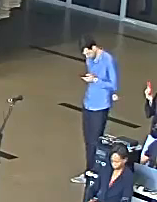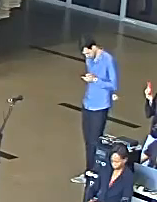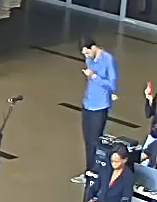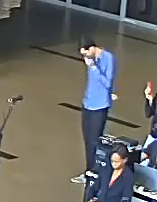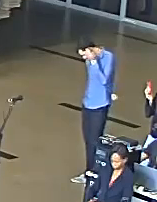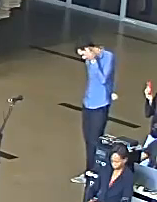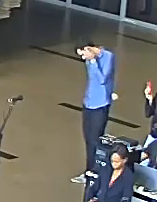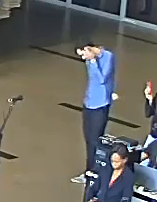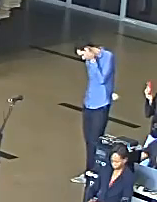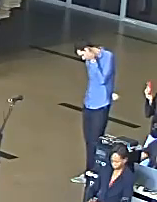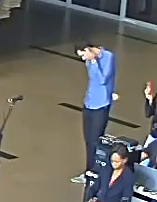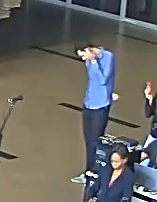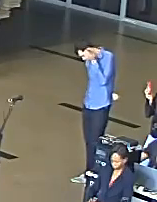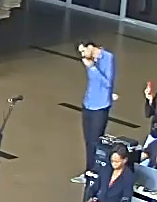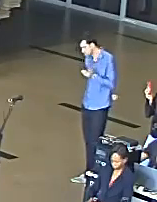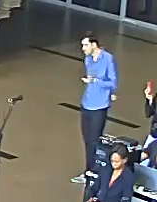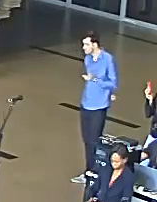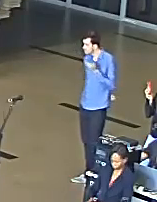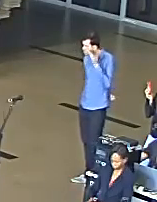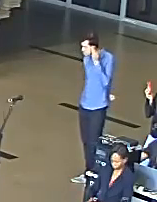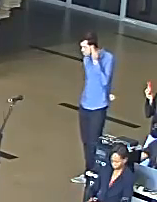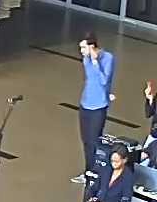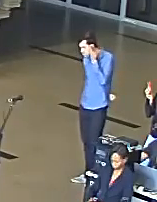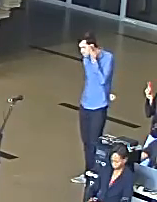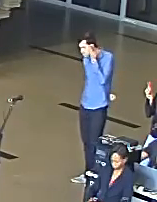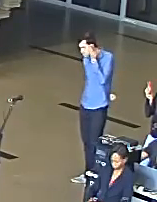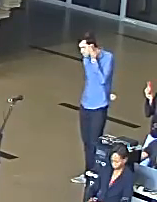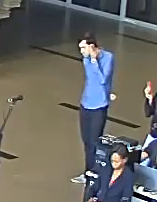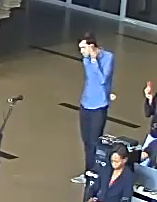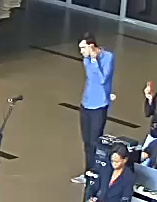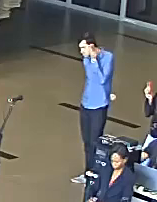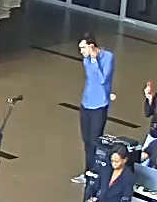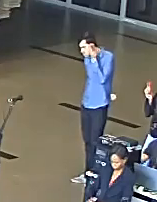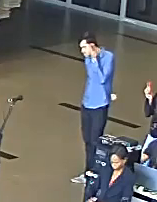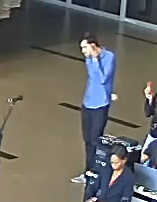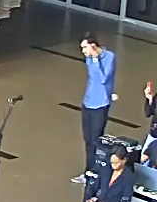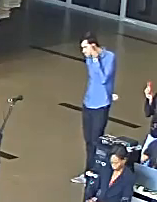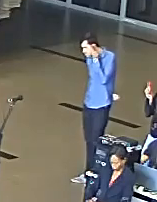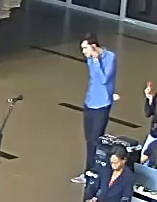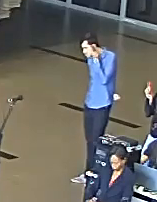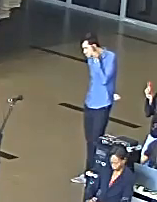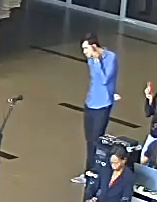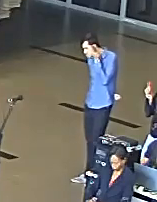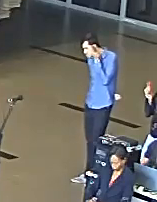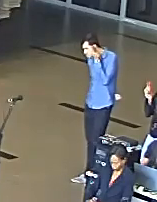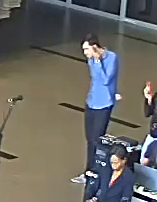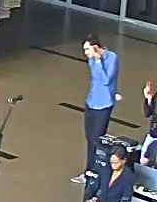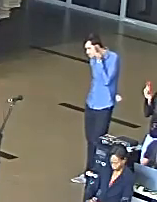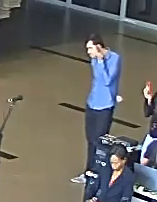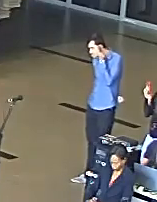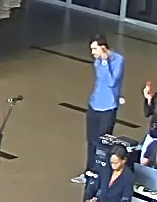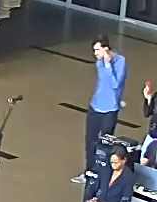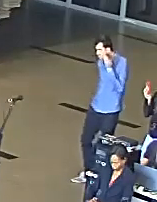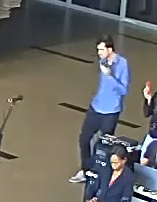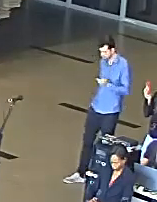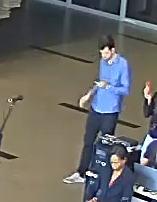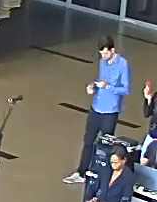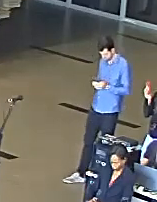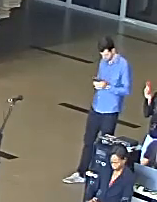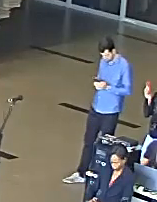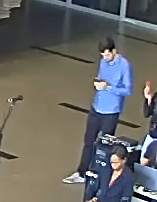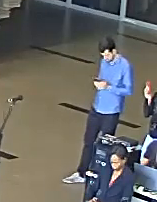dito para esse ente que está ali necessitando de outros cuidados como gostariam que não